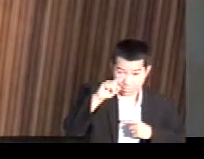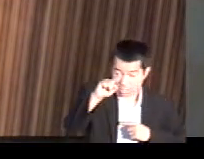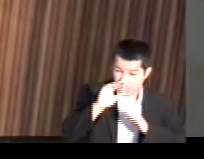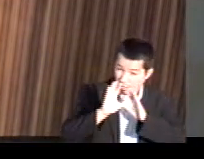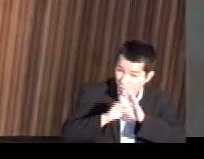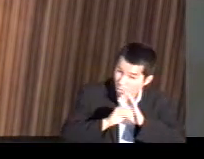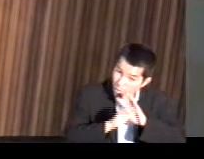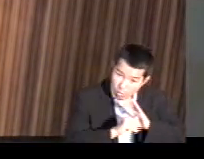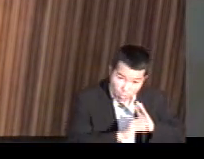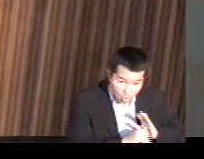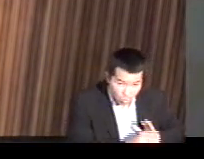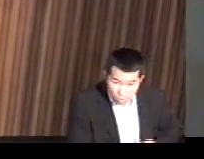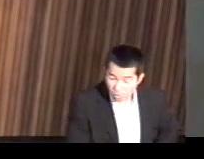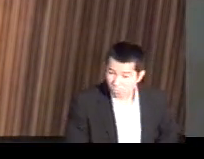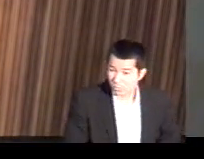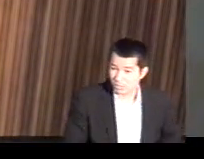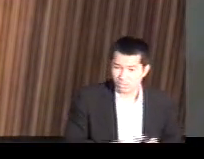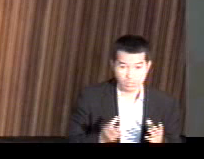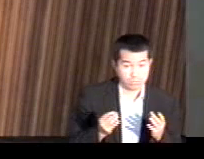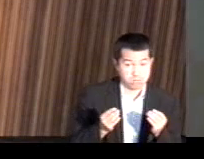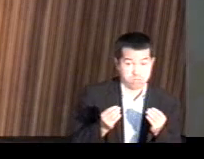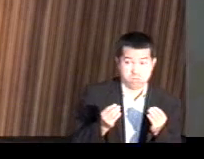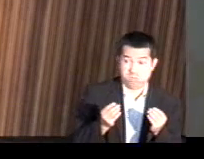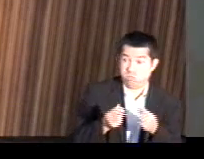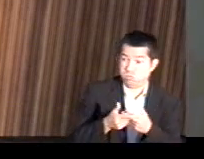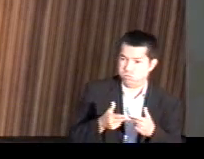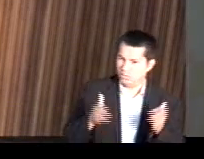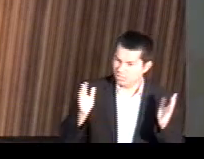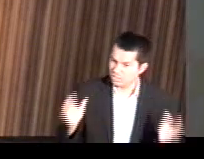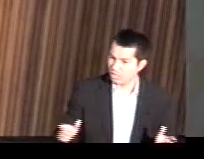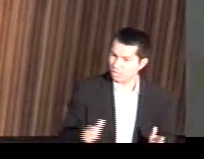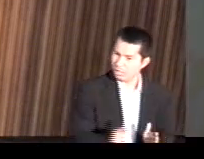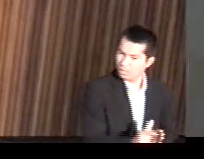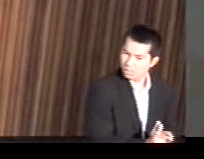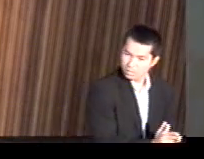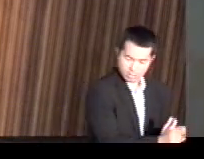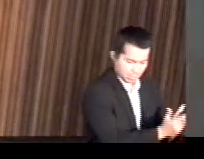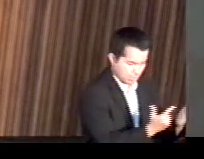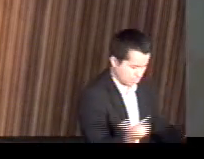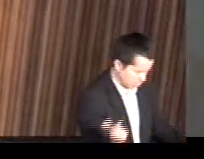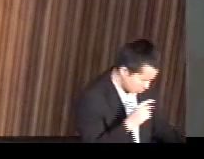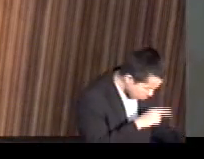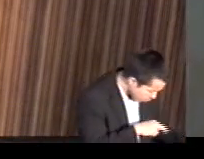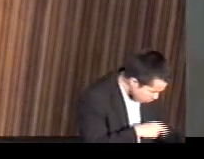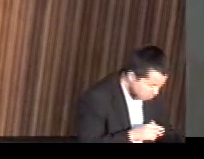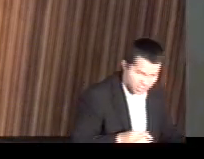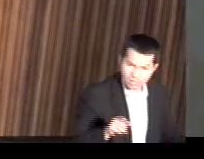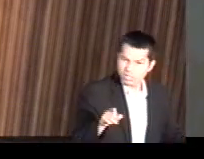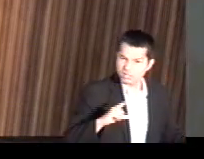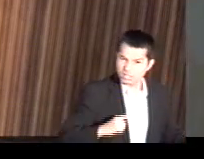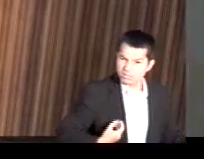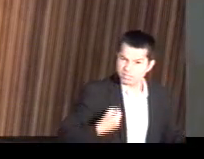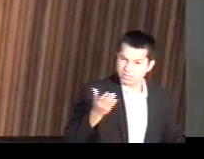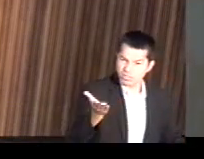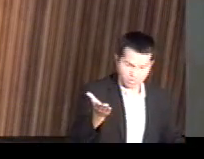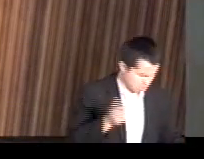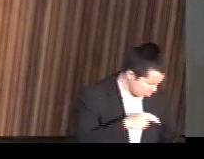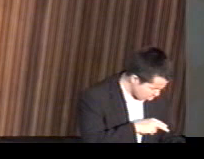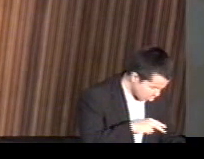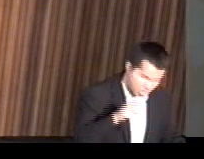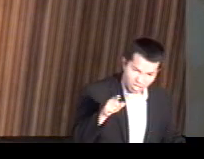de coisas até publicadas e julgadas que fazem de conta que não aconteceram.